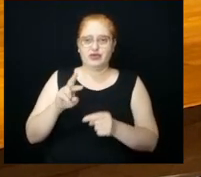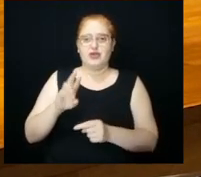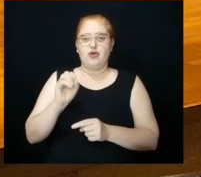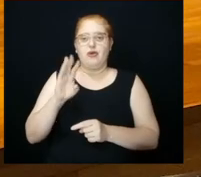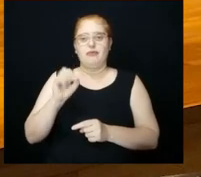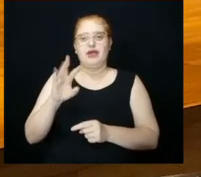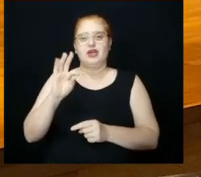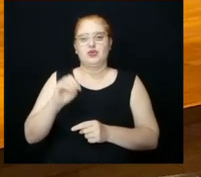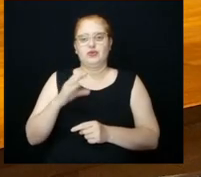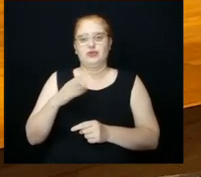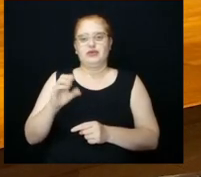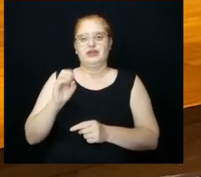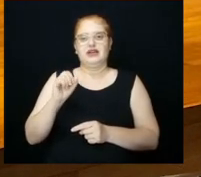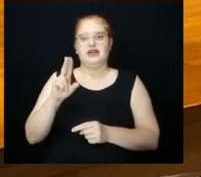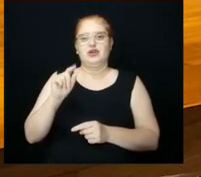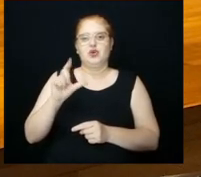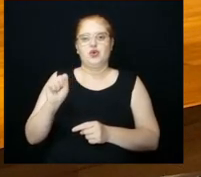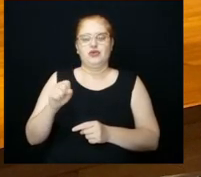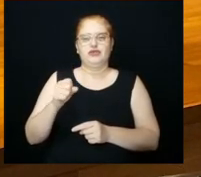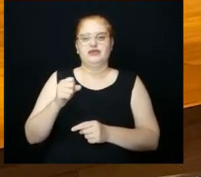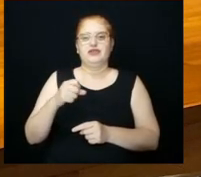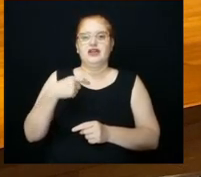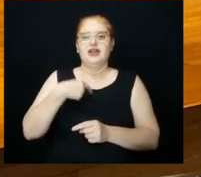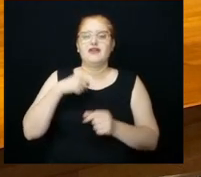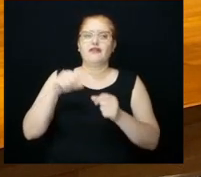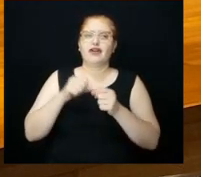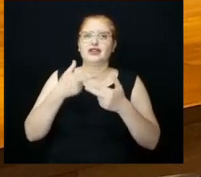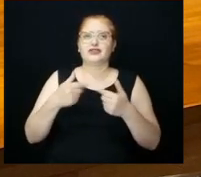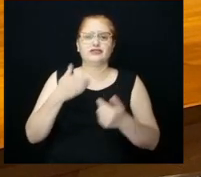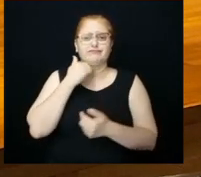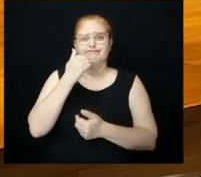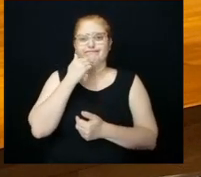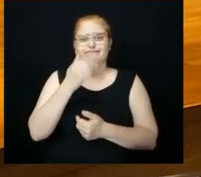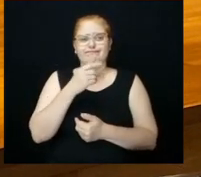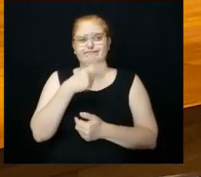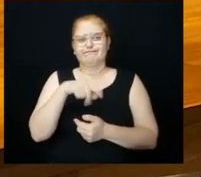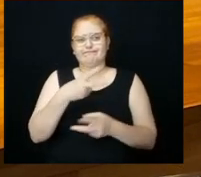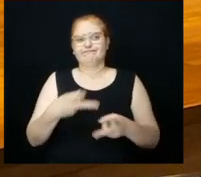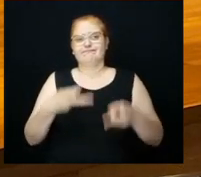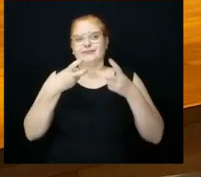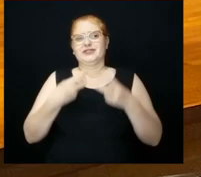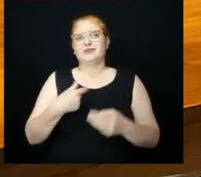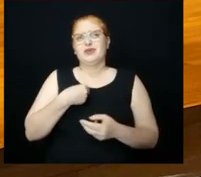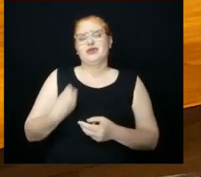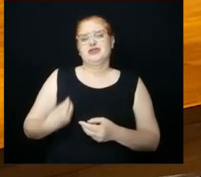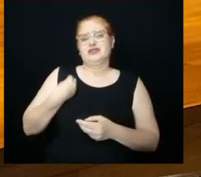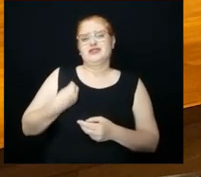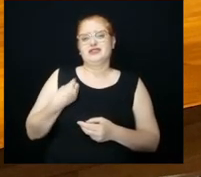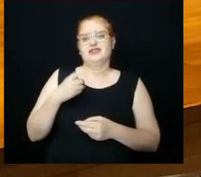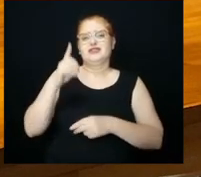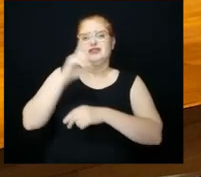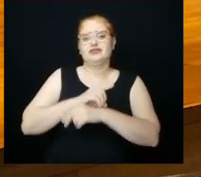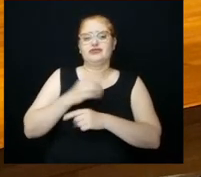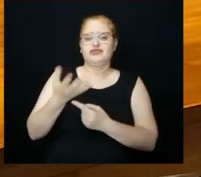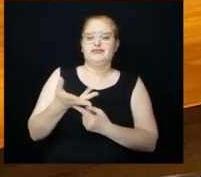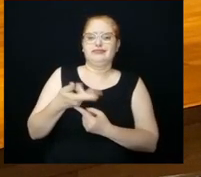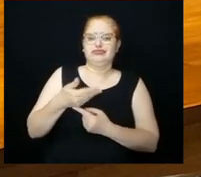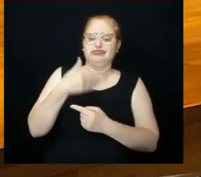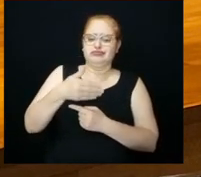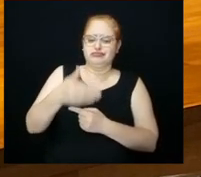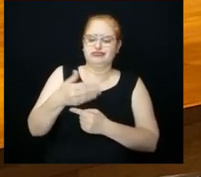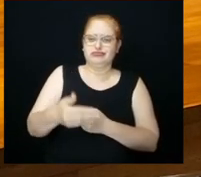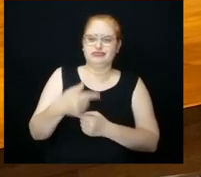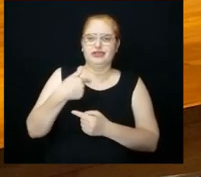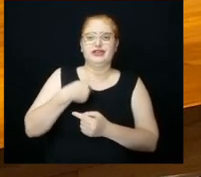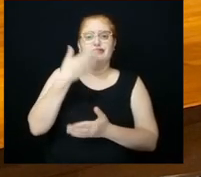Carlos. Por mais que eu faça, não adianta. Você nem nota minha existência. E os dias passam correndo. Vou